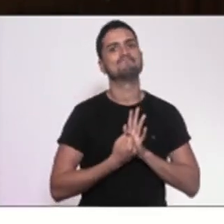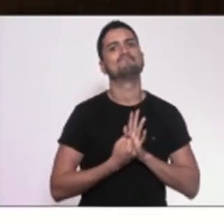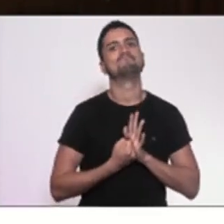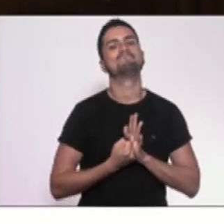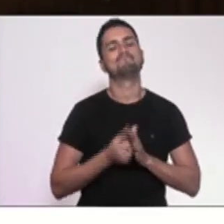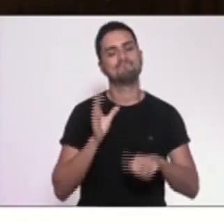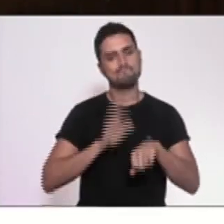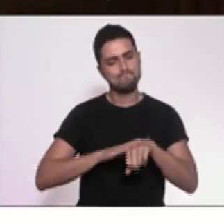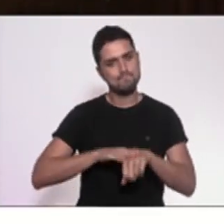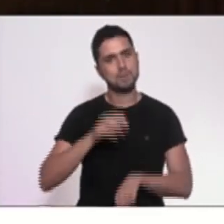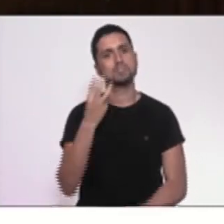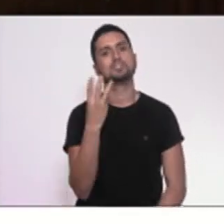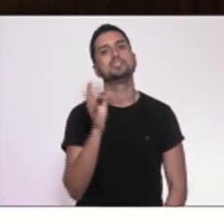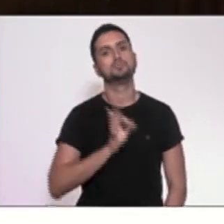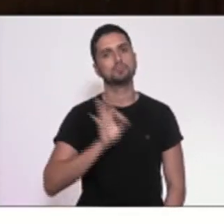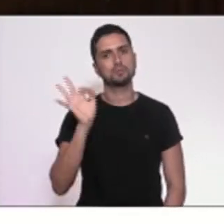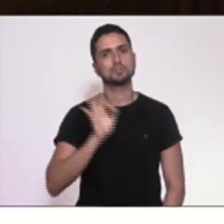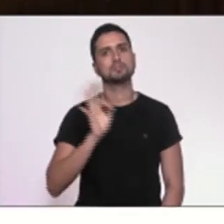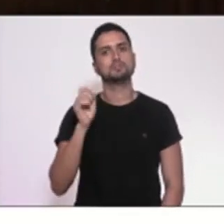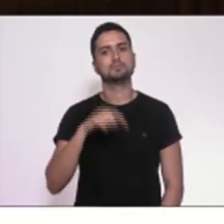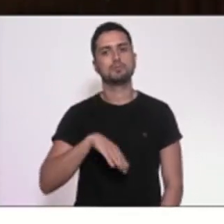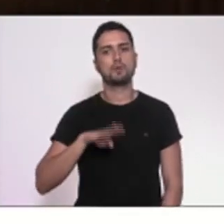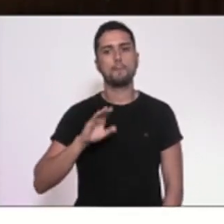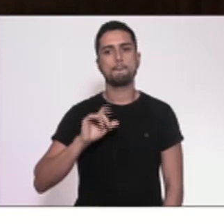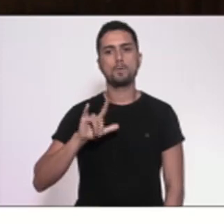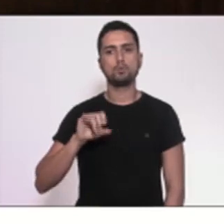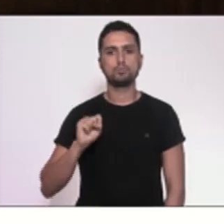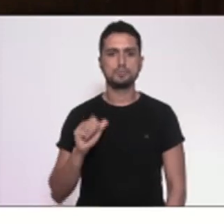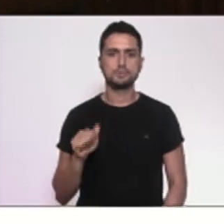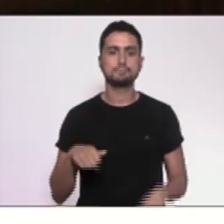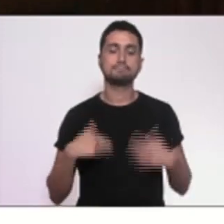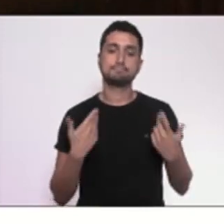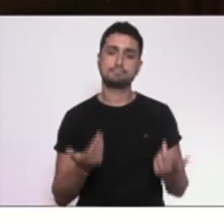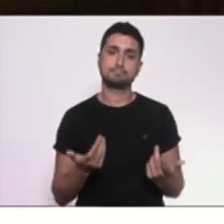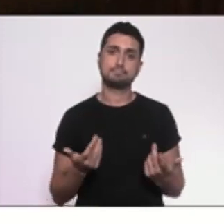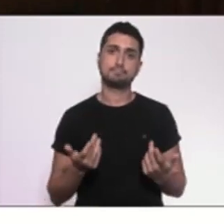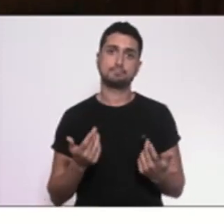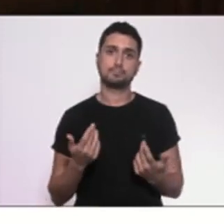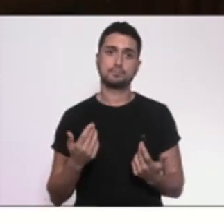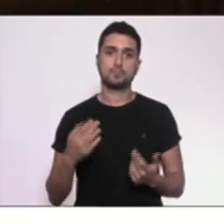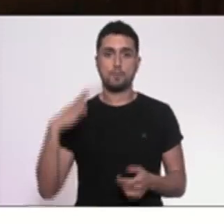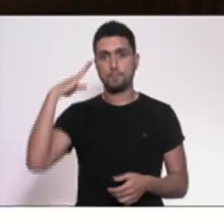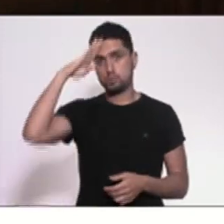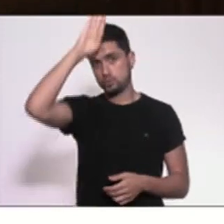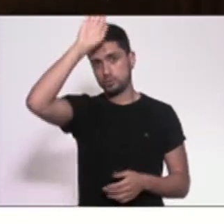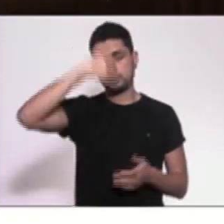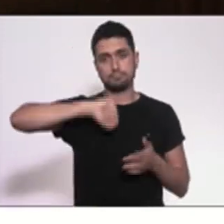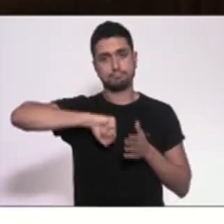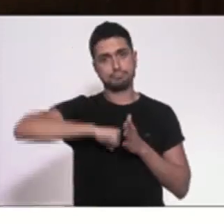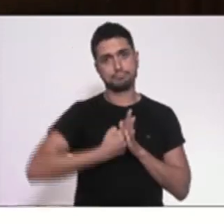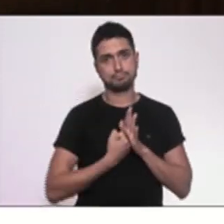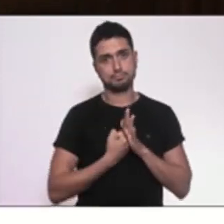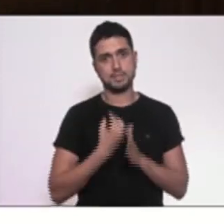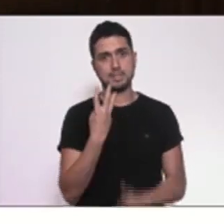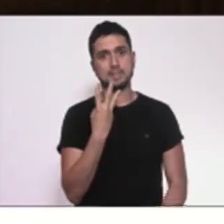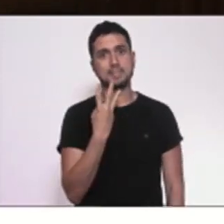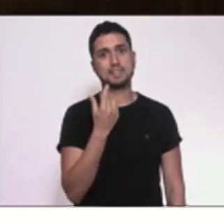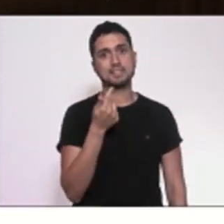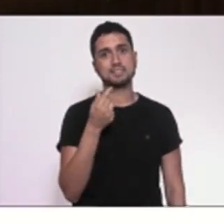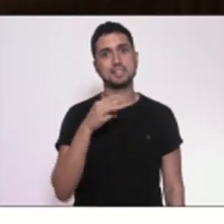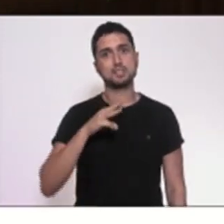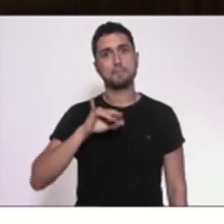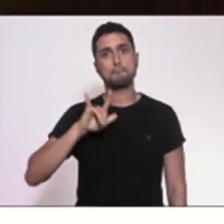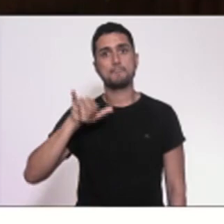de 3% do equivalente dessas bolsas. Então, de acordo com o governo, essa medida vai representar uma economia de 37 milhões